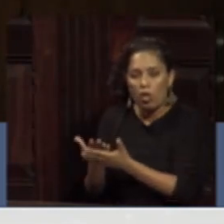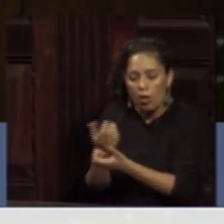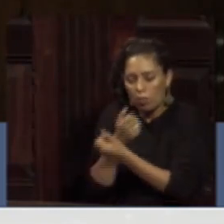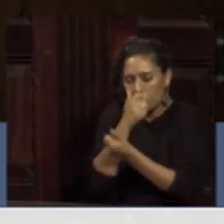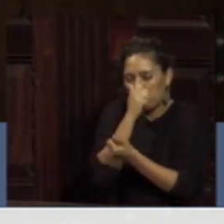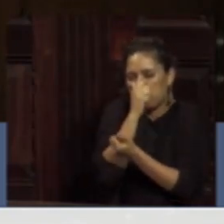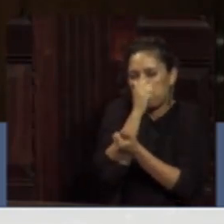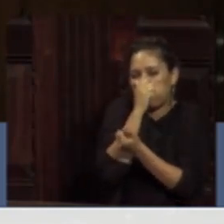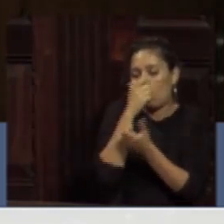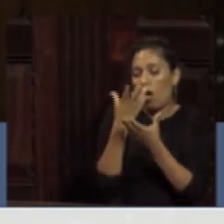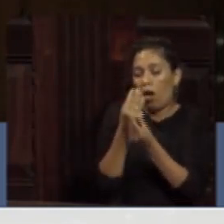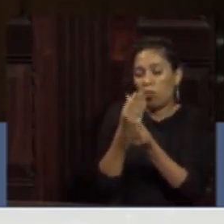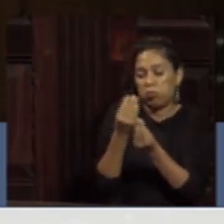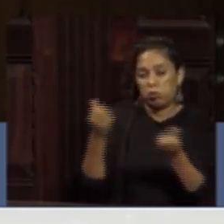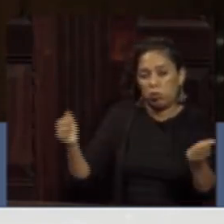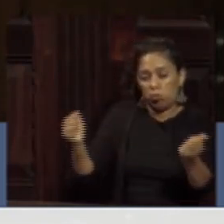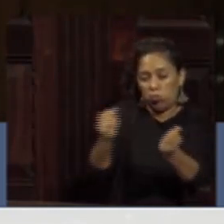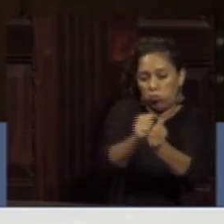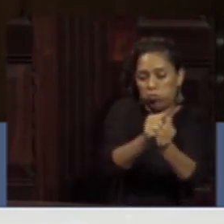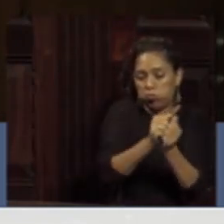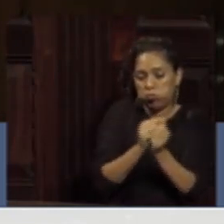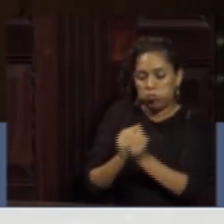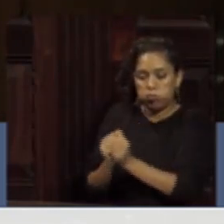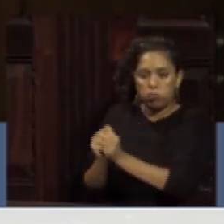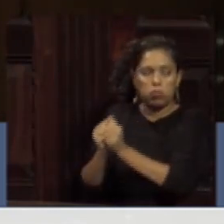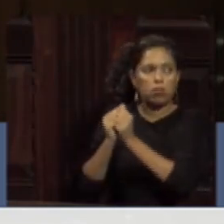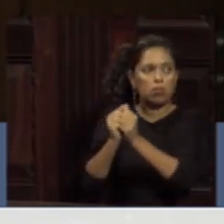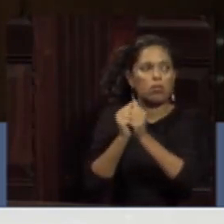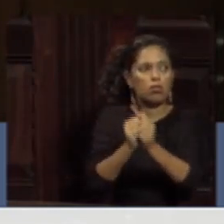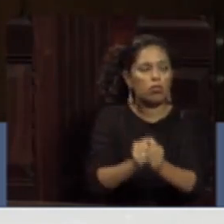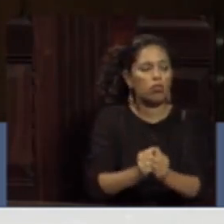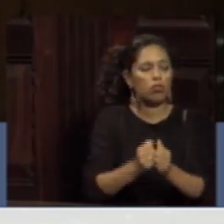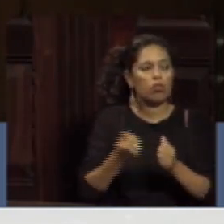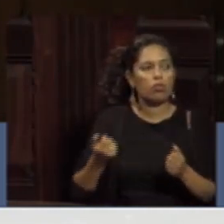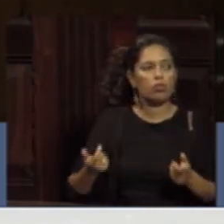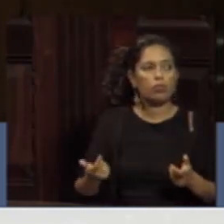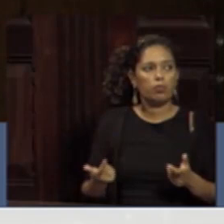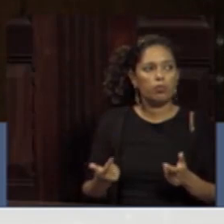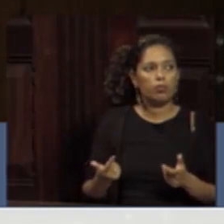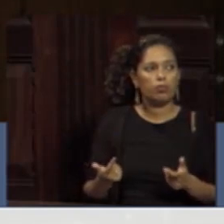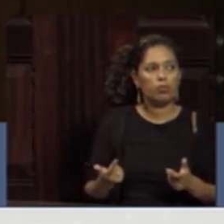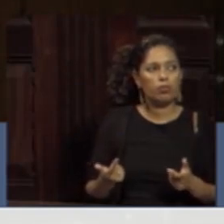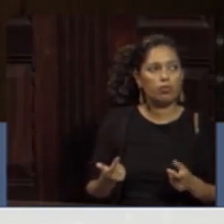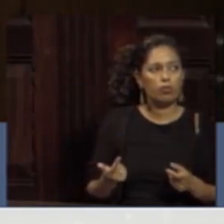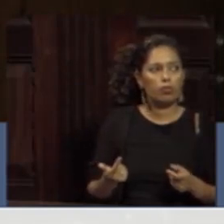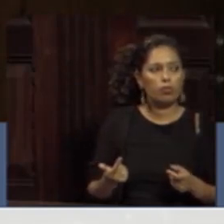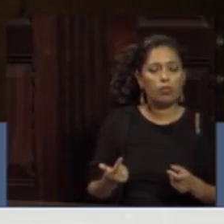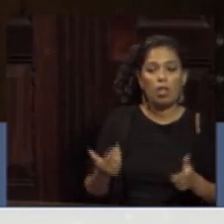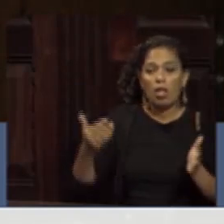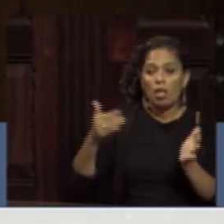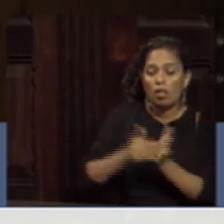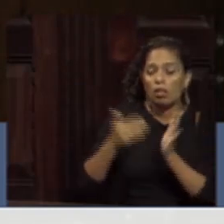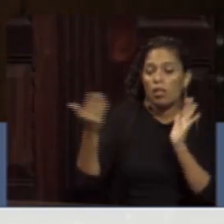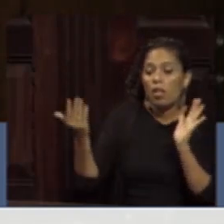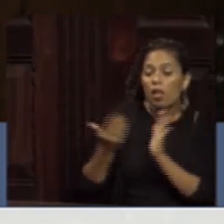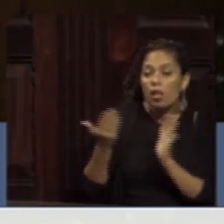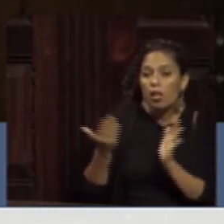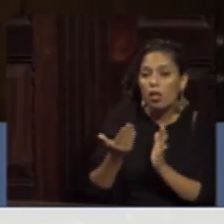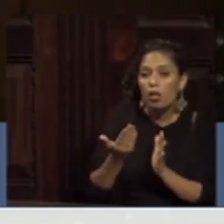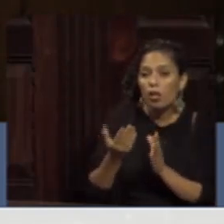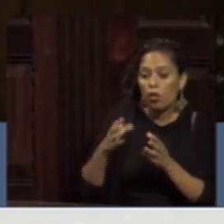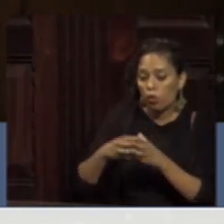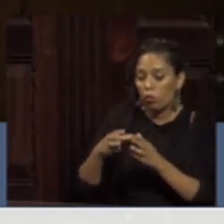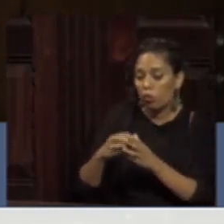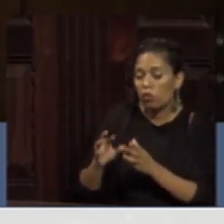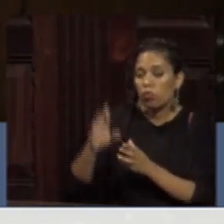vigor. Tem uma demanda de abertura de 3 novas turmas e, até agora, a Secretaria de Estado de Educação ainda